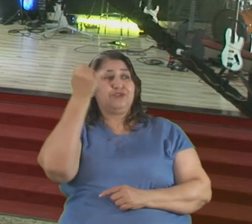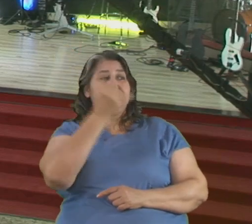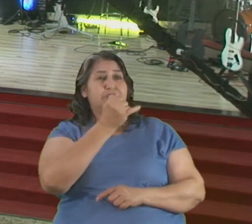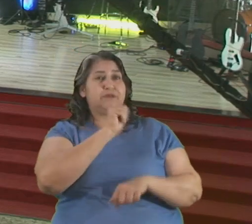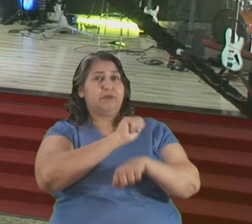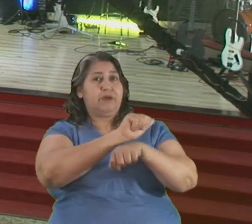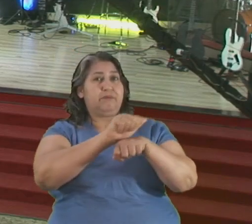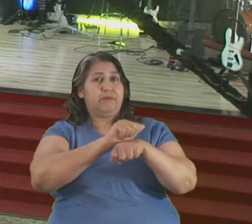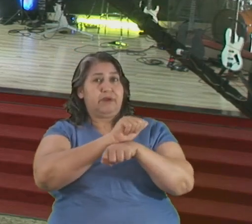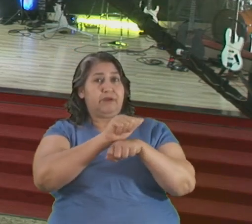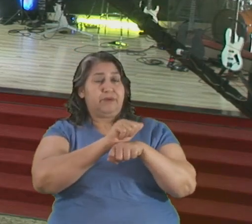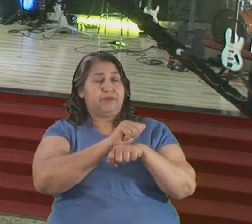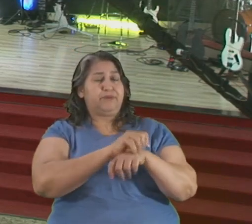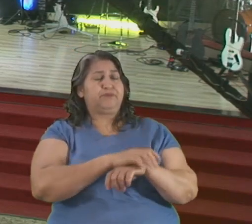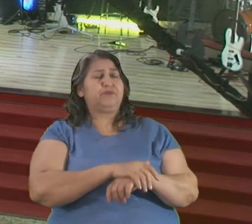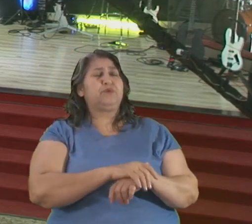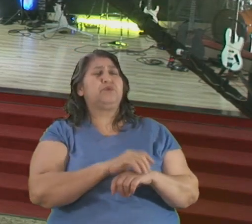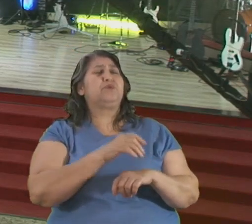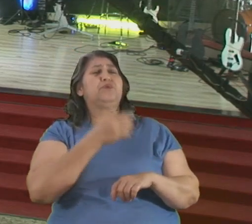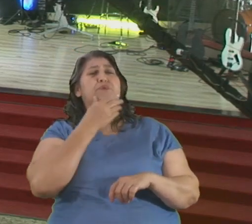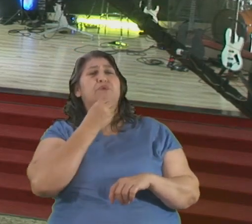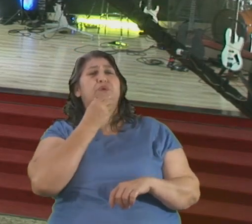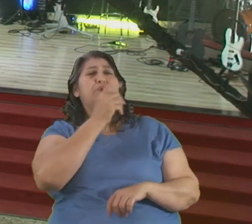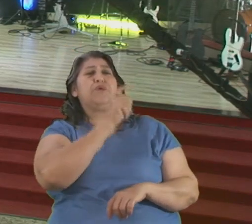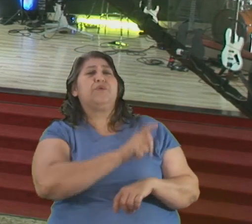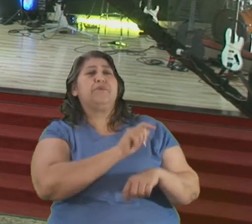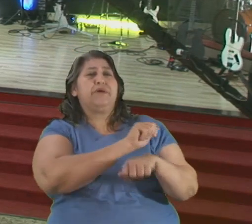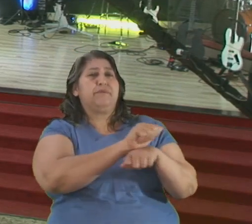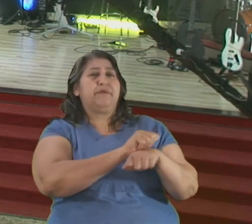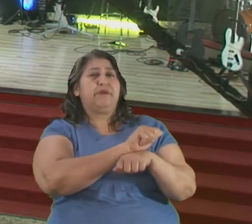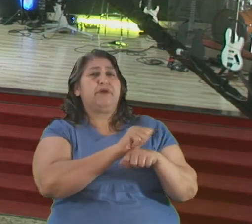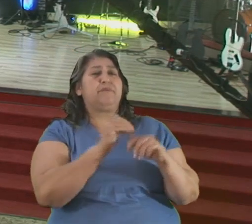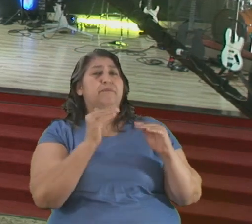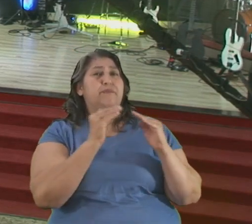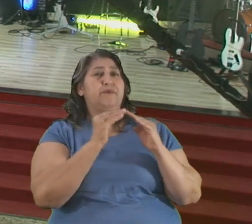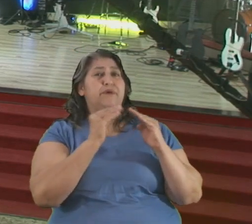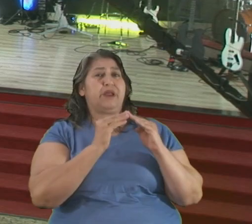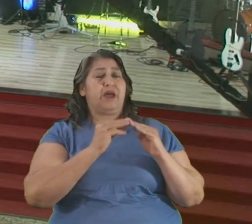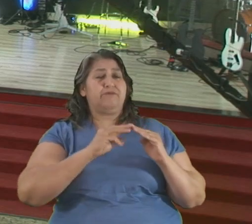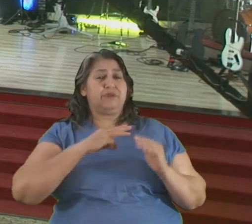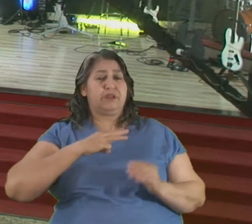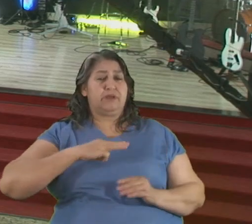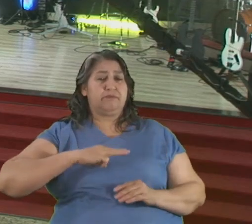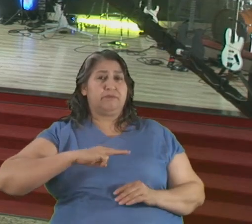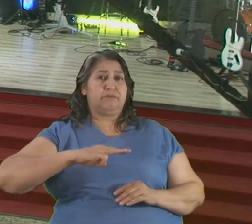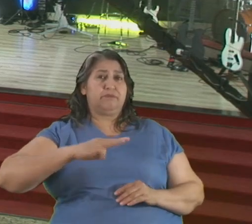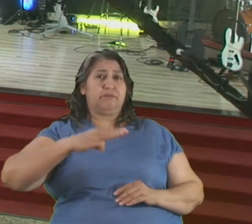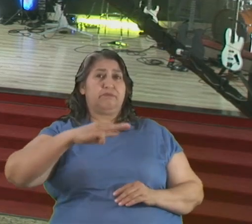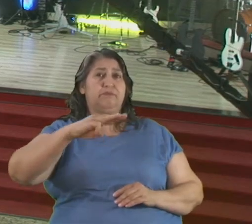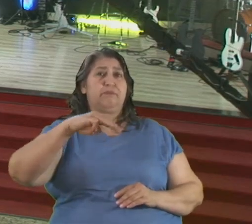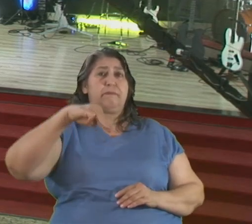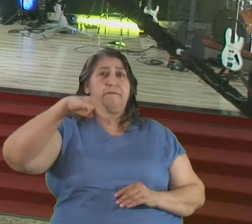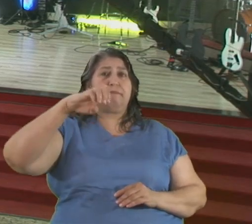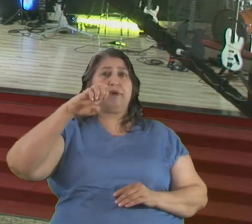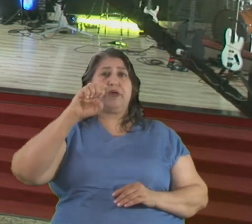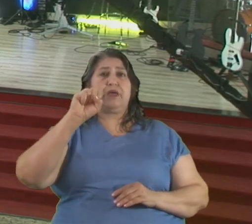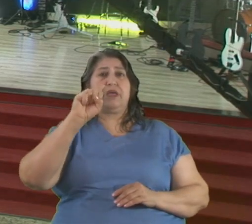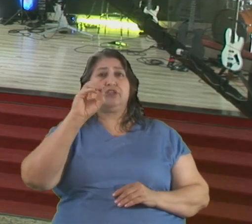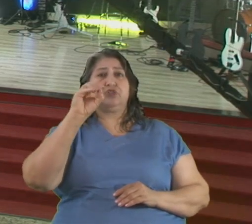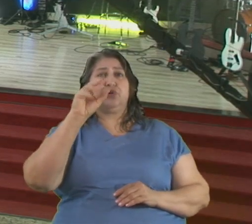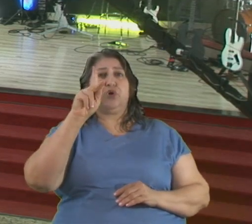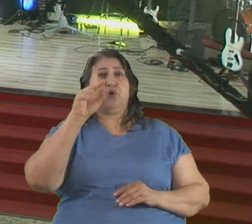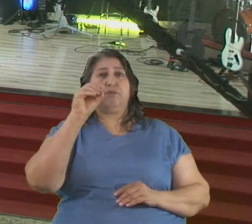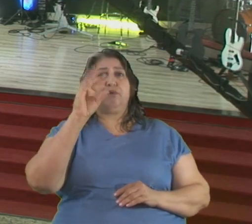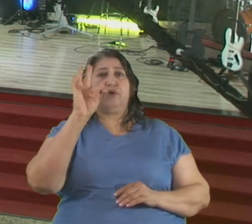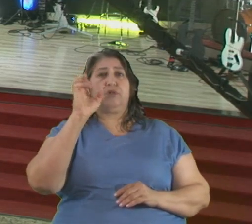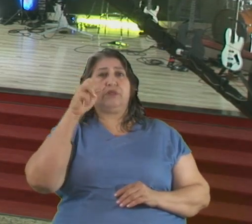Abrão, um homem que morava na Mesopotâmia. Mesopotâmia é uma palavra que significa